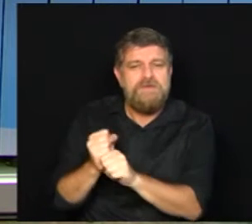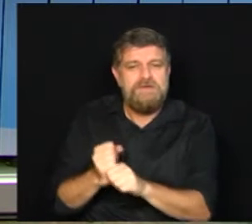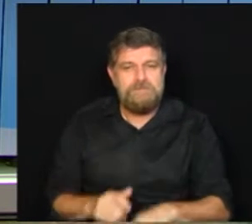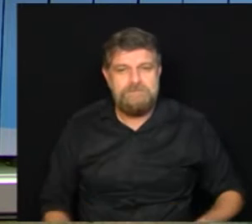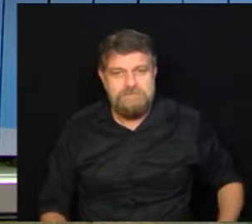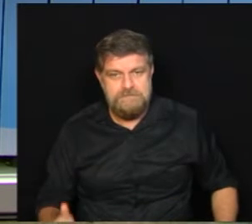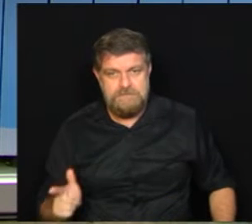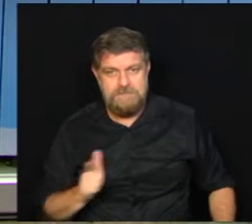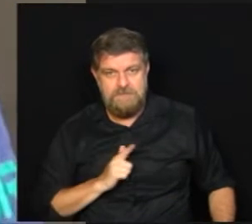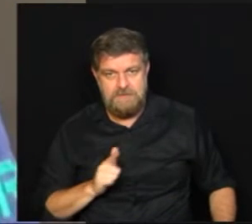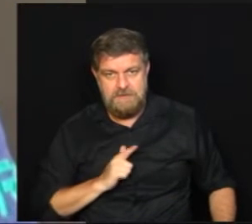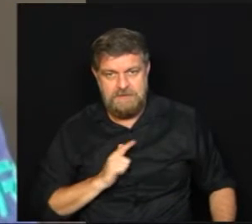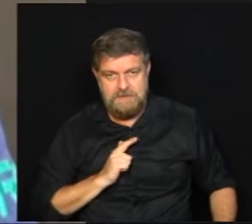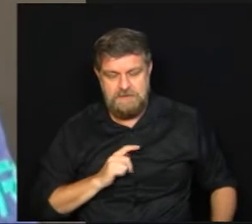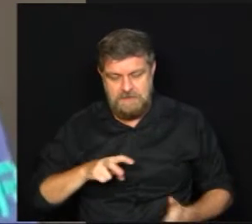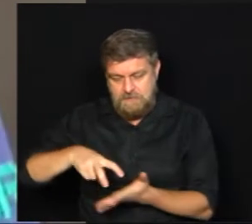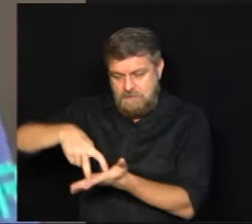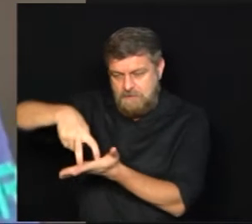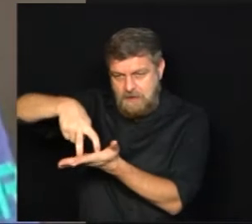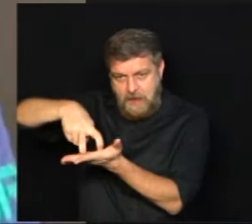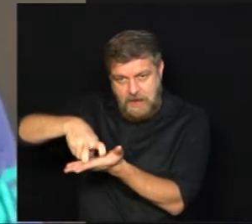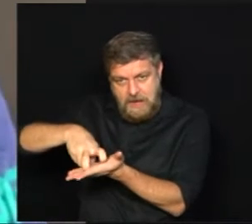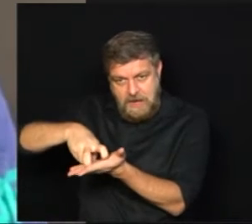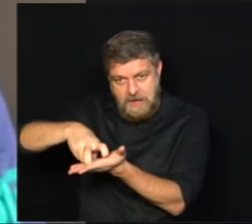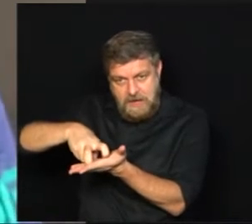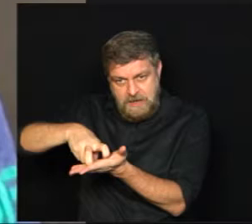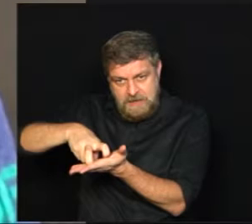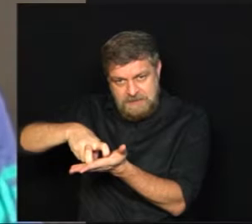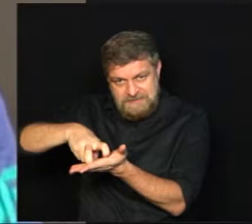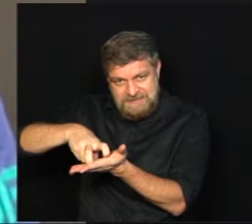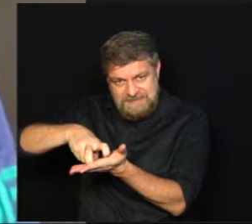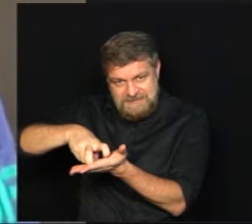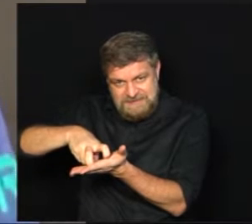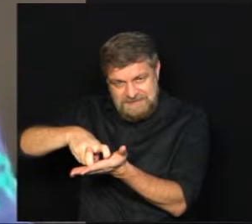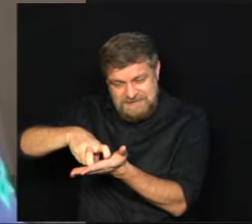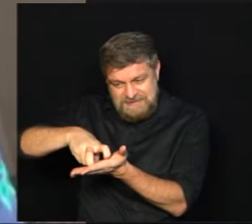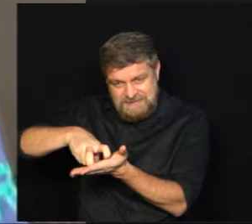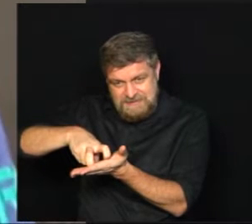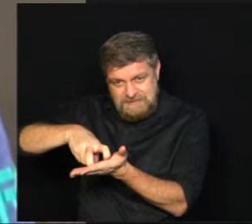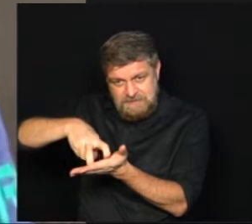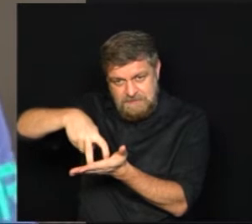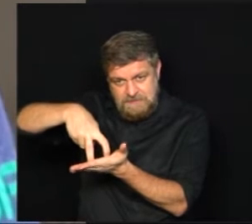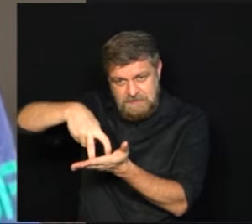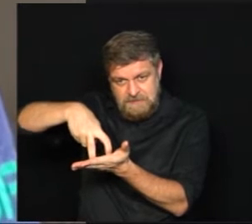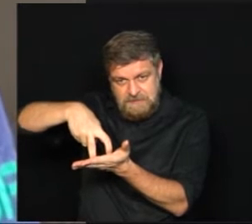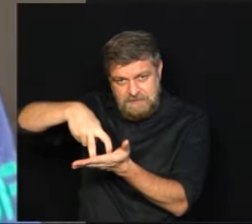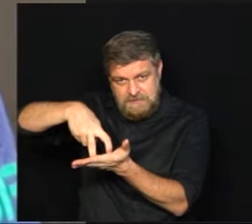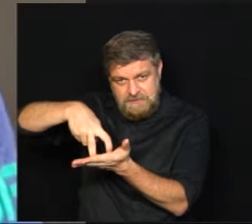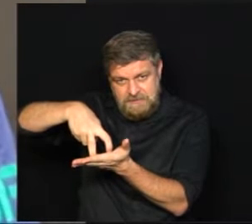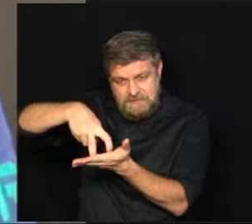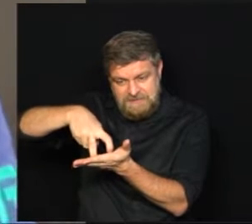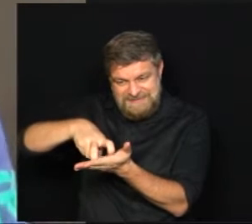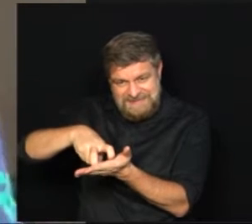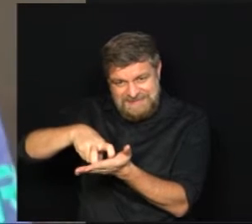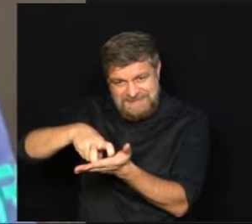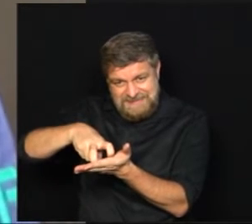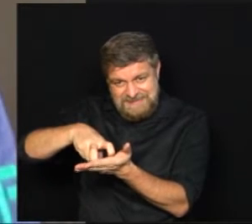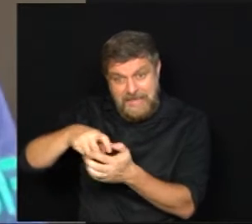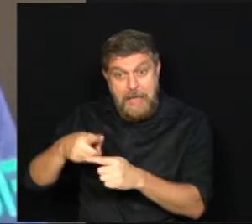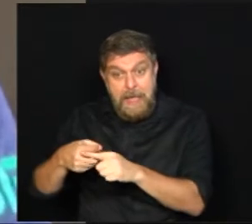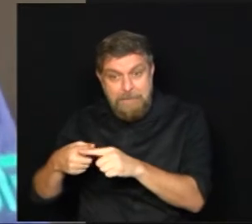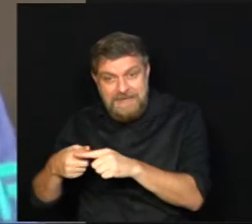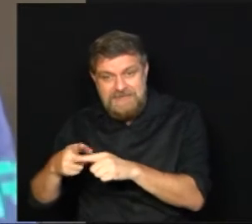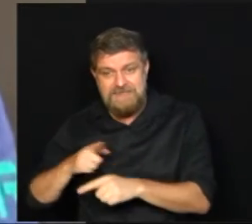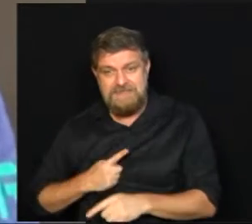Então, tem um exercício chamado meio agachamento, que a gente faz um agachamento profundo e esse a gente vai só até metade. Nesse que a gente vai só até metade, eu já